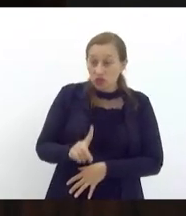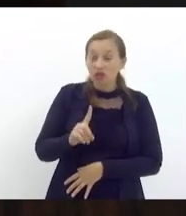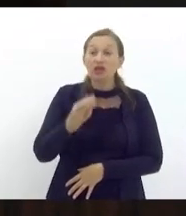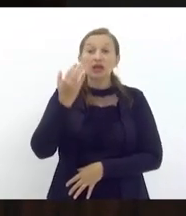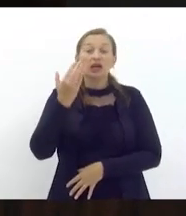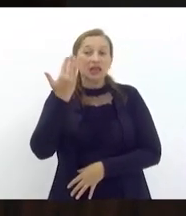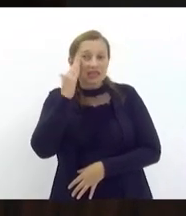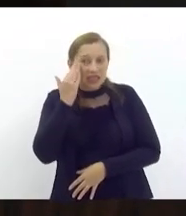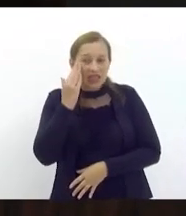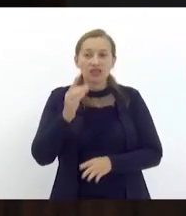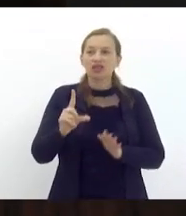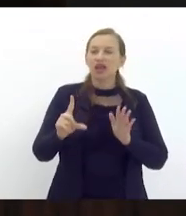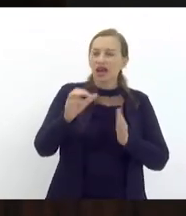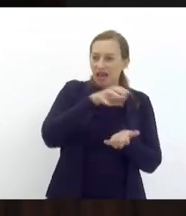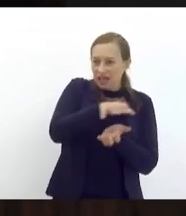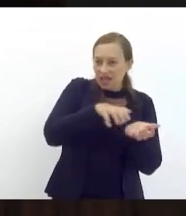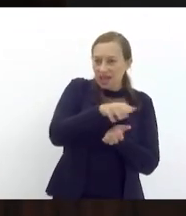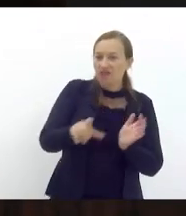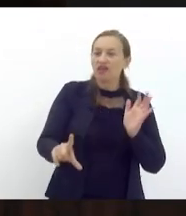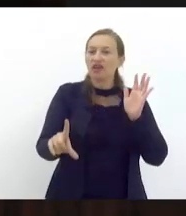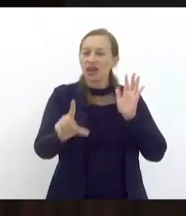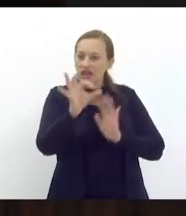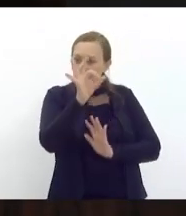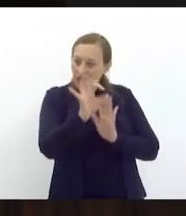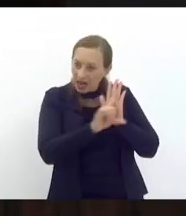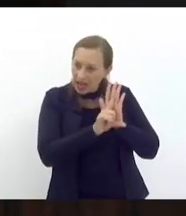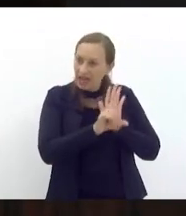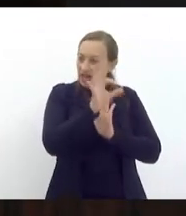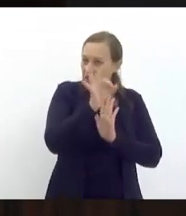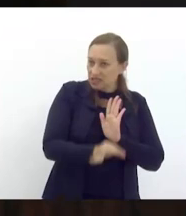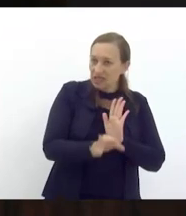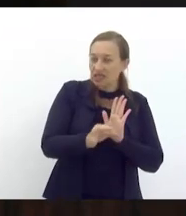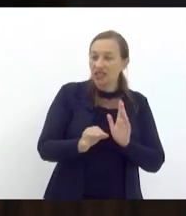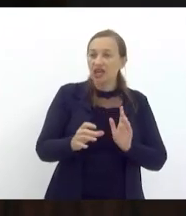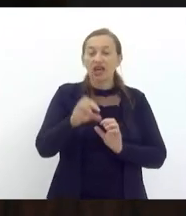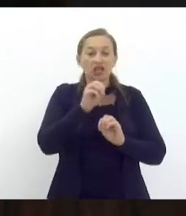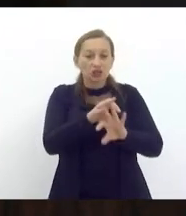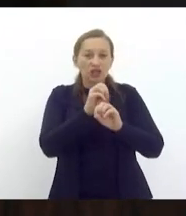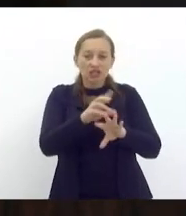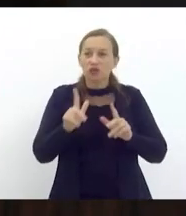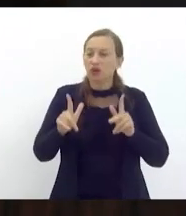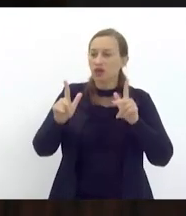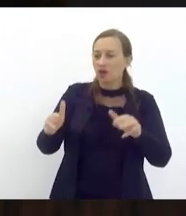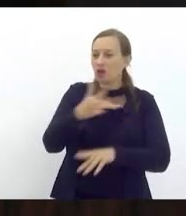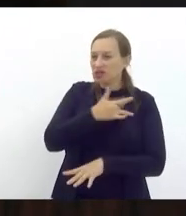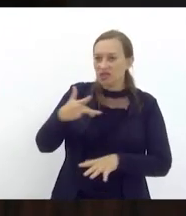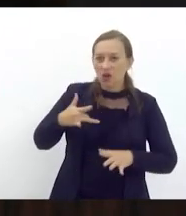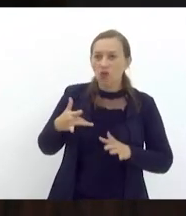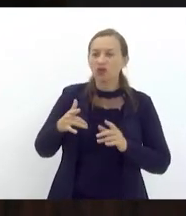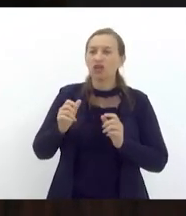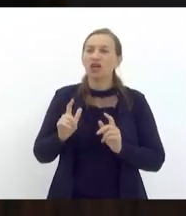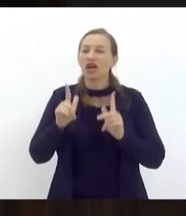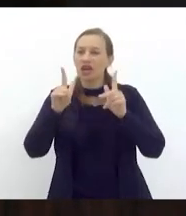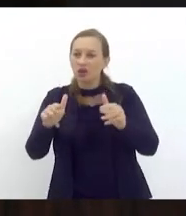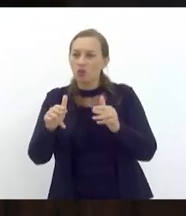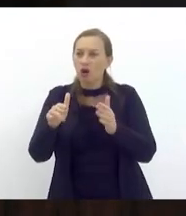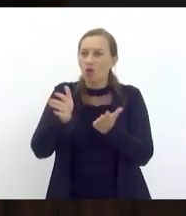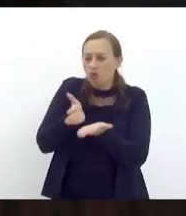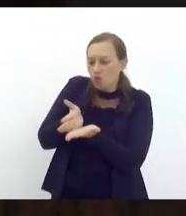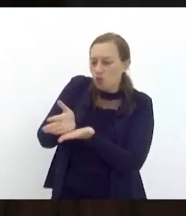greve ilegal educação e serviço público gente é igual saúde é igual coleta de lixo é igual Segurança Pública